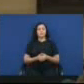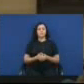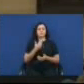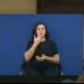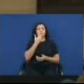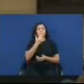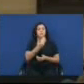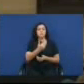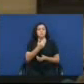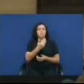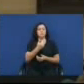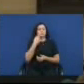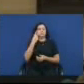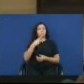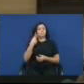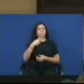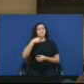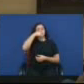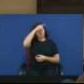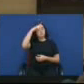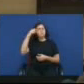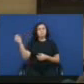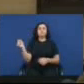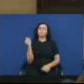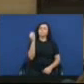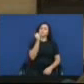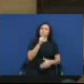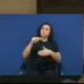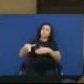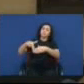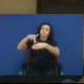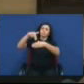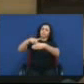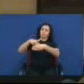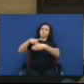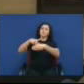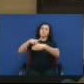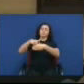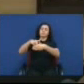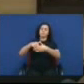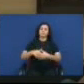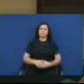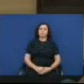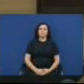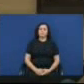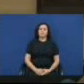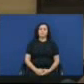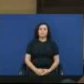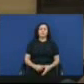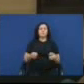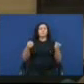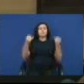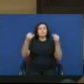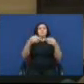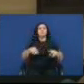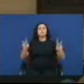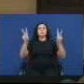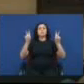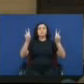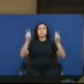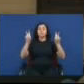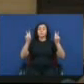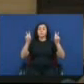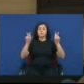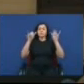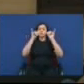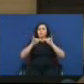Pois bem, peço para que a vereadora Mayra faça adentrar ao plenário a senhora Luciana Benedetti Lavoura, que discorrerá sobre a campanha